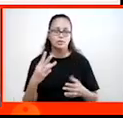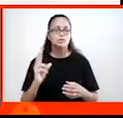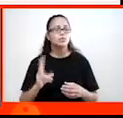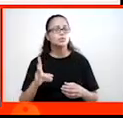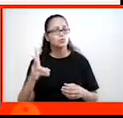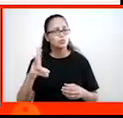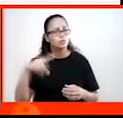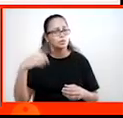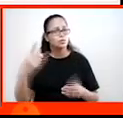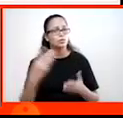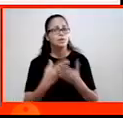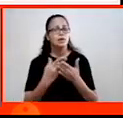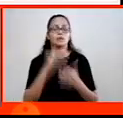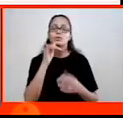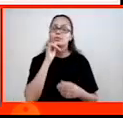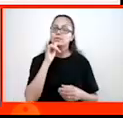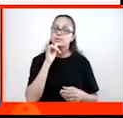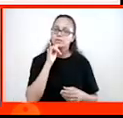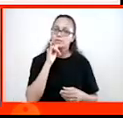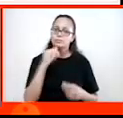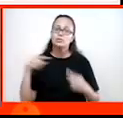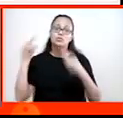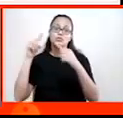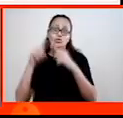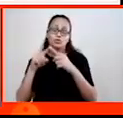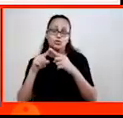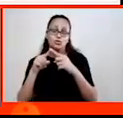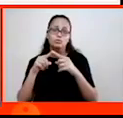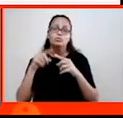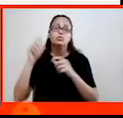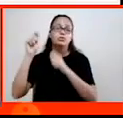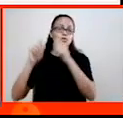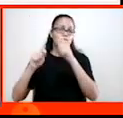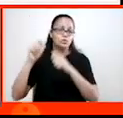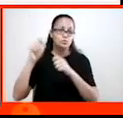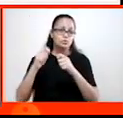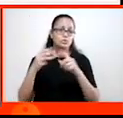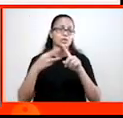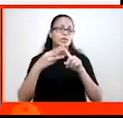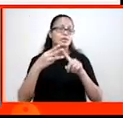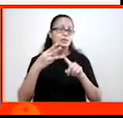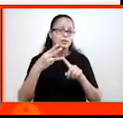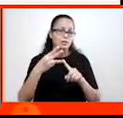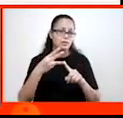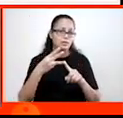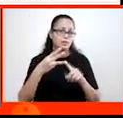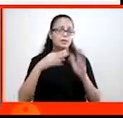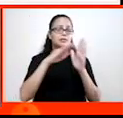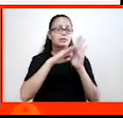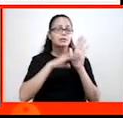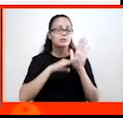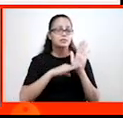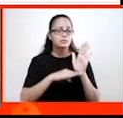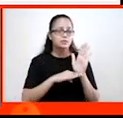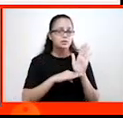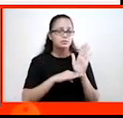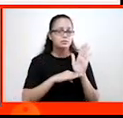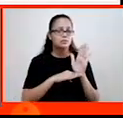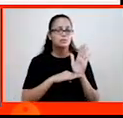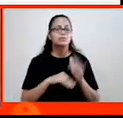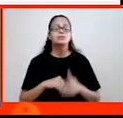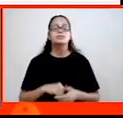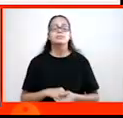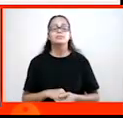próxima aula com alguns exemplos desses tipos de indústria, lembrando que são 3 os tipos de classificação industrial, né? Indústria de base, indústria intermediária